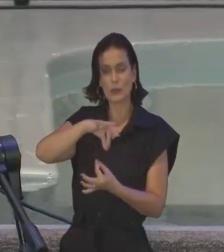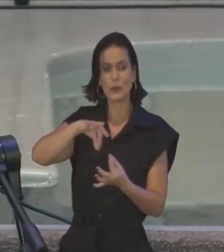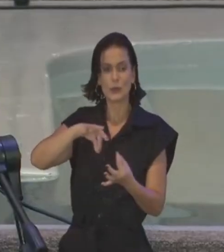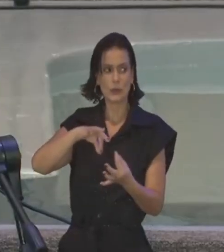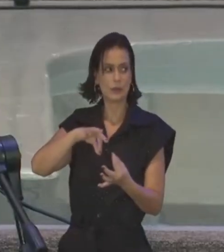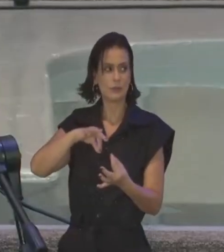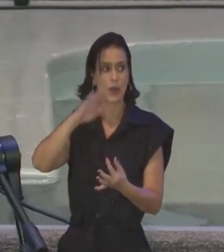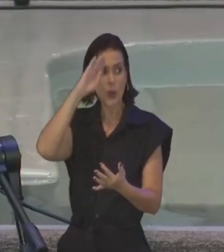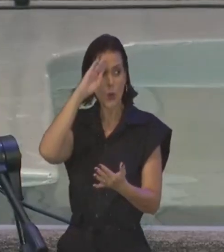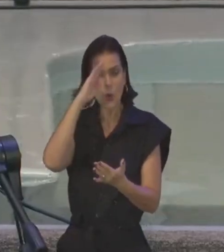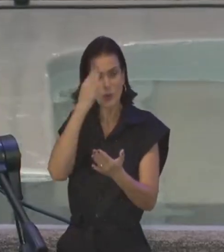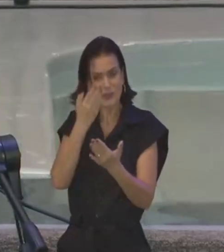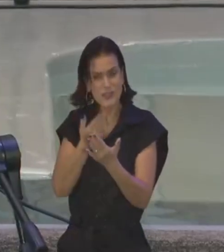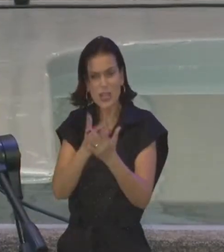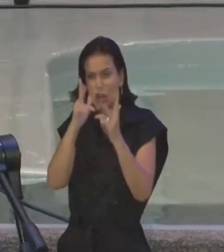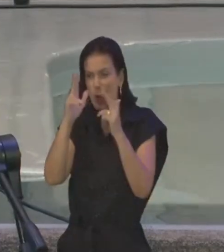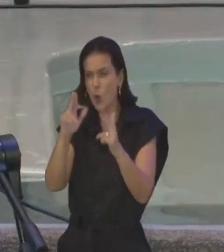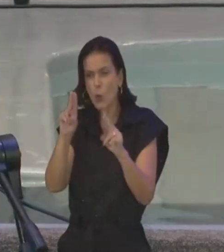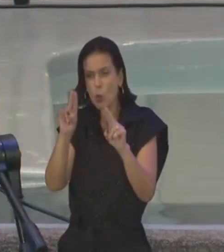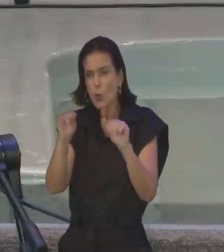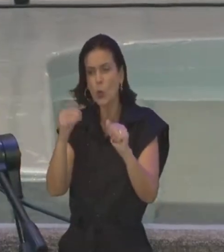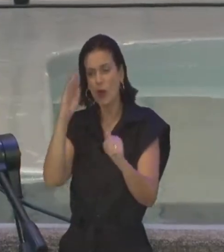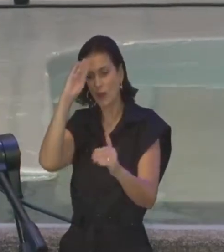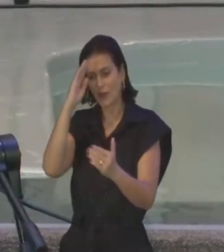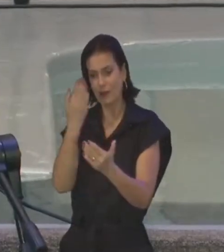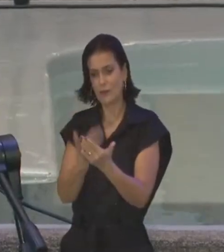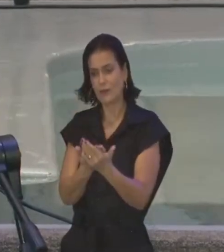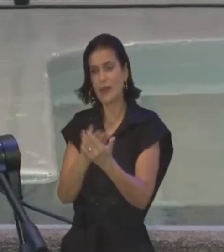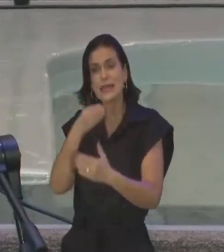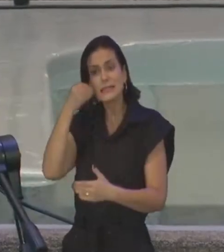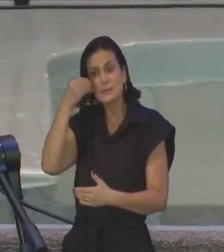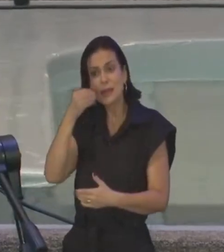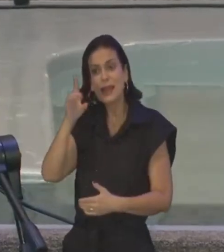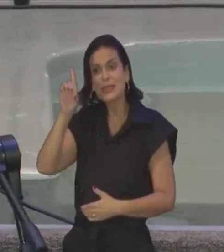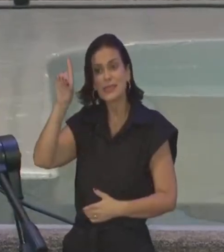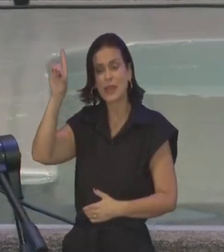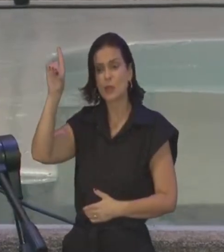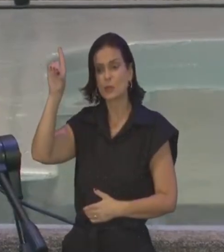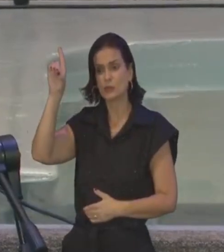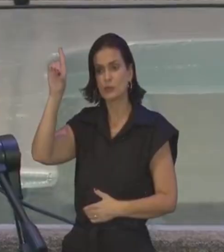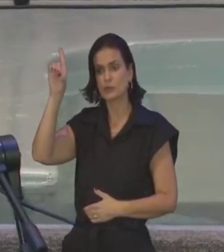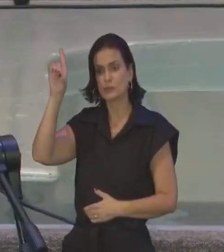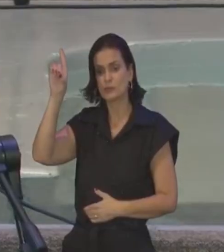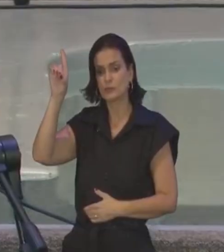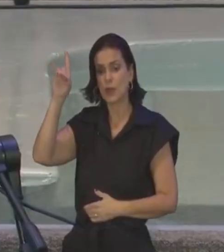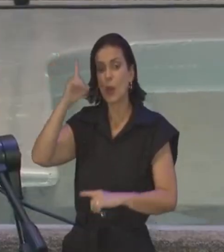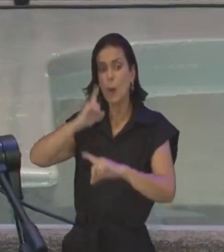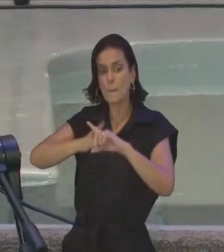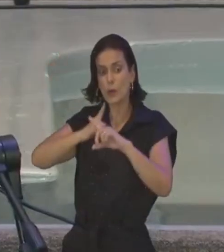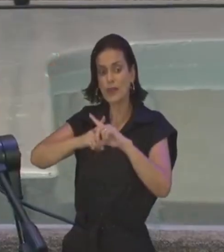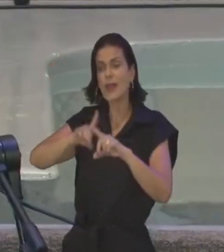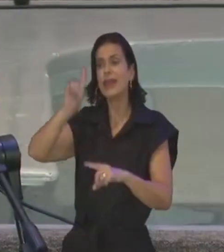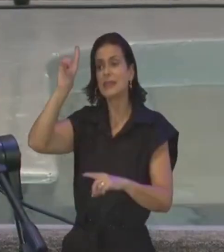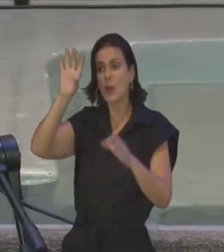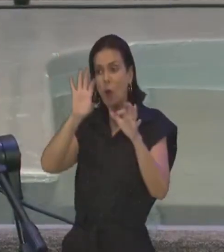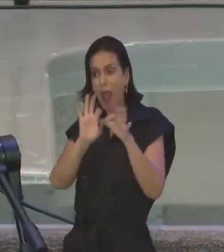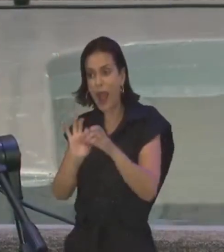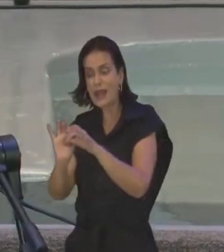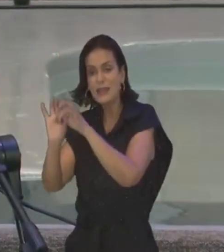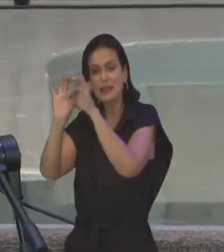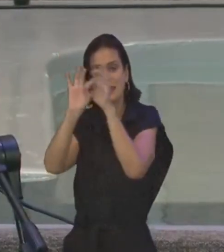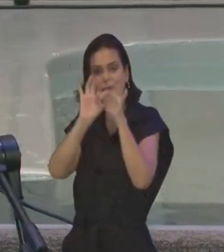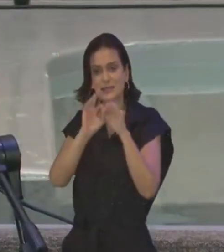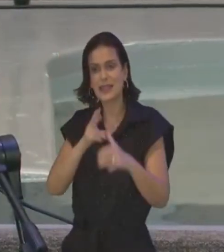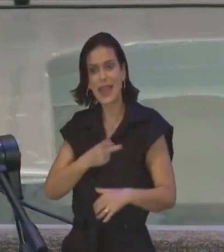jamais creram, vocês experimentarão de Deus como jamais experimentaram, porque Deus vai fazer uma aliança eterna